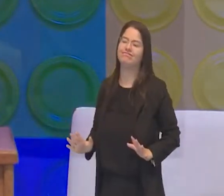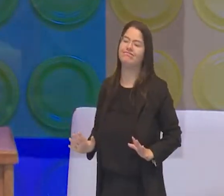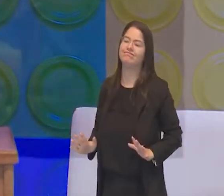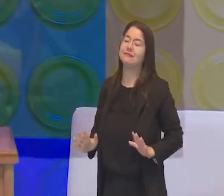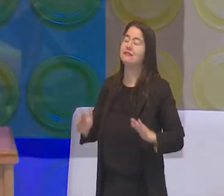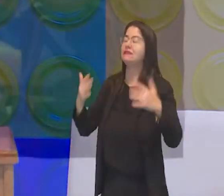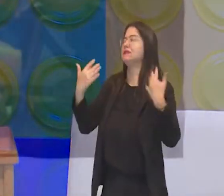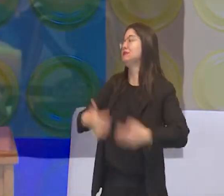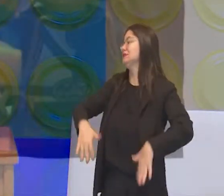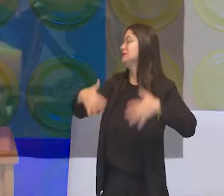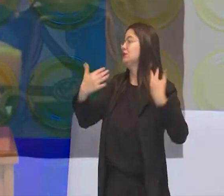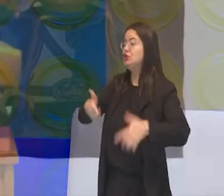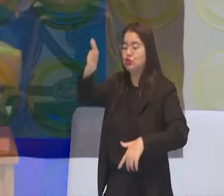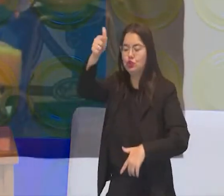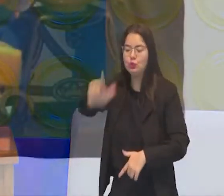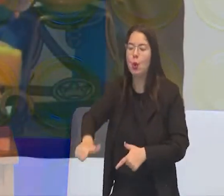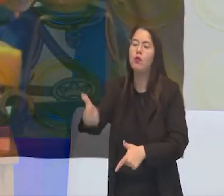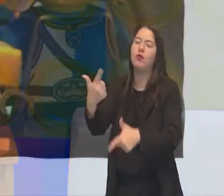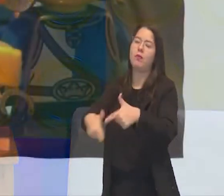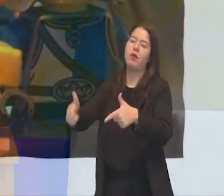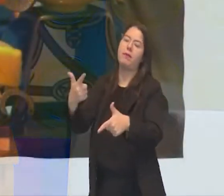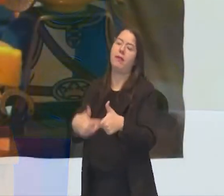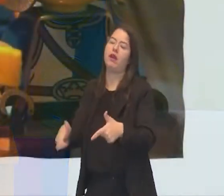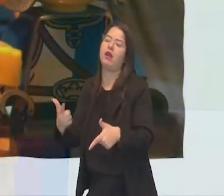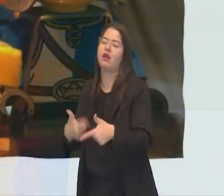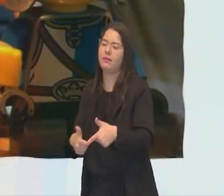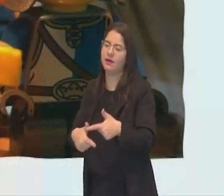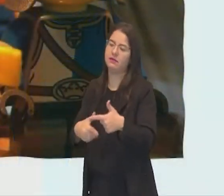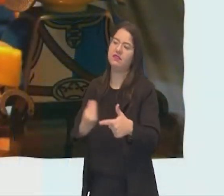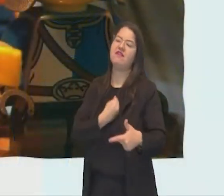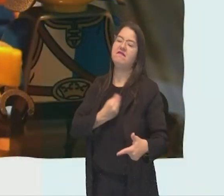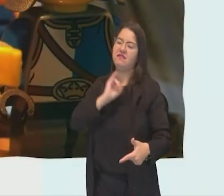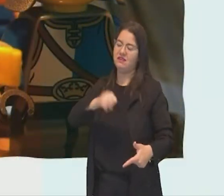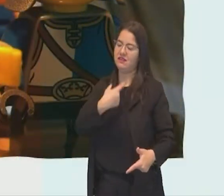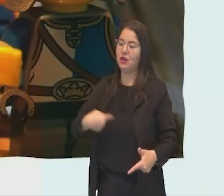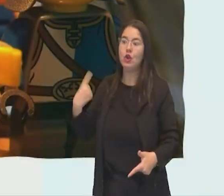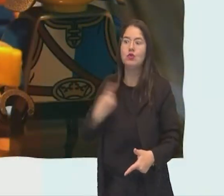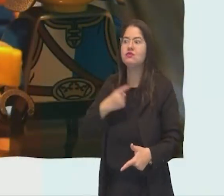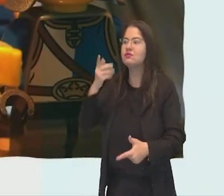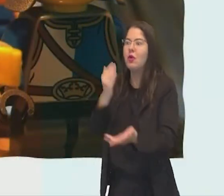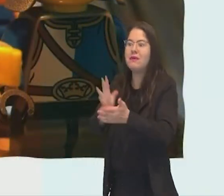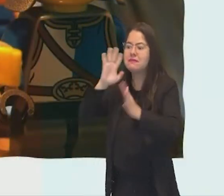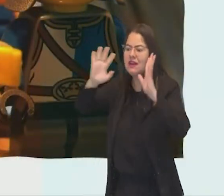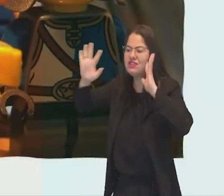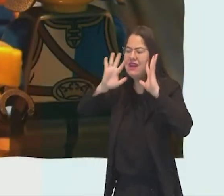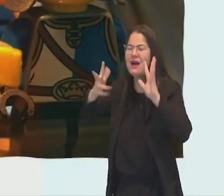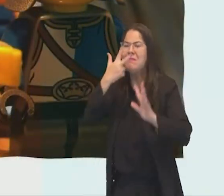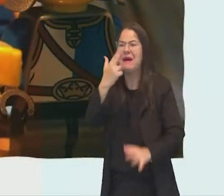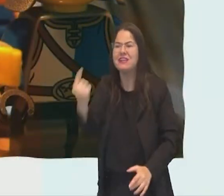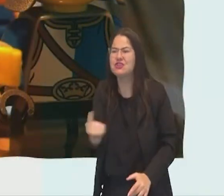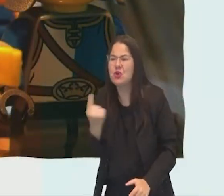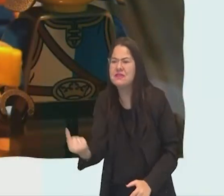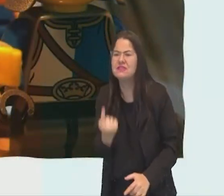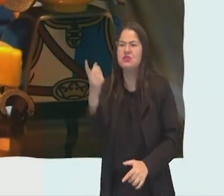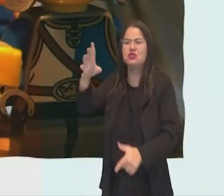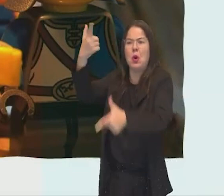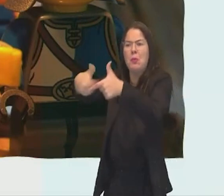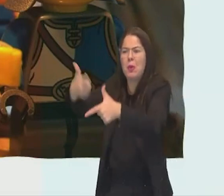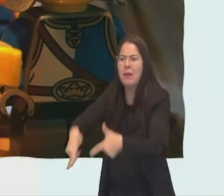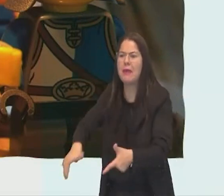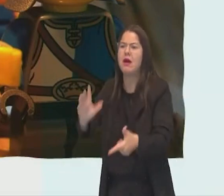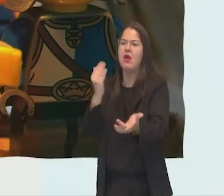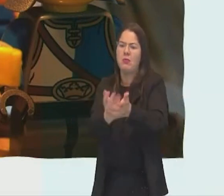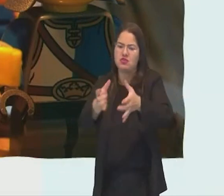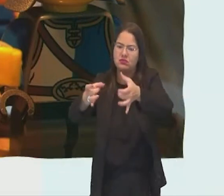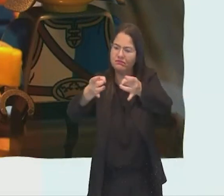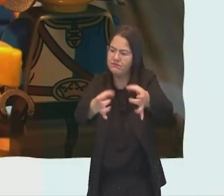Mais uma situação difícil na vida de José. A gente começa a imaginar que ele estava sozinho, só coisa ruim acontece, é vendido pelos